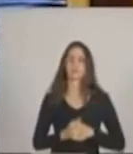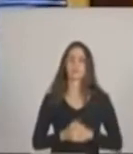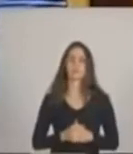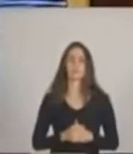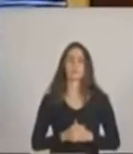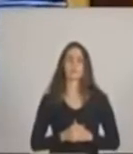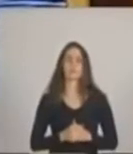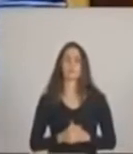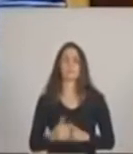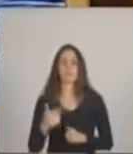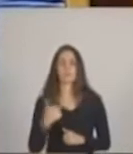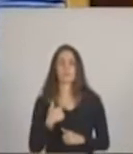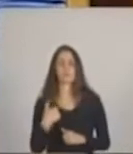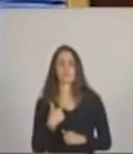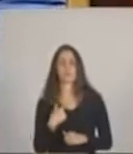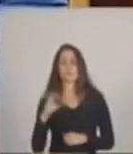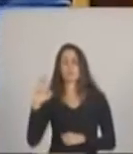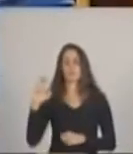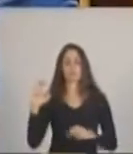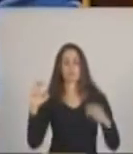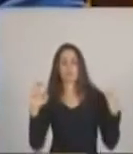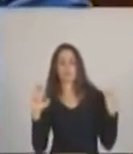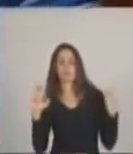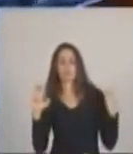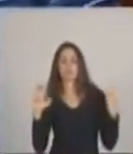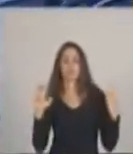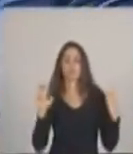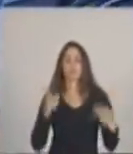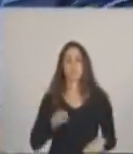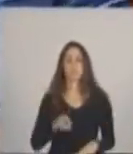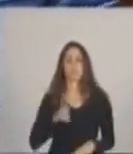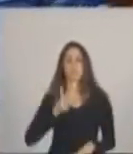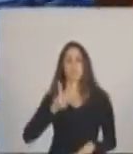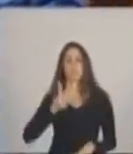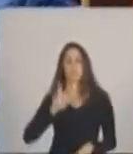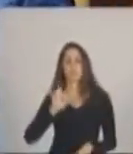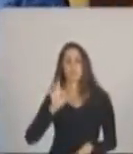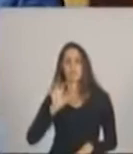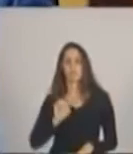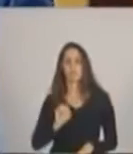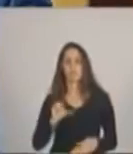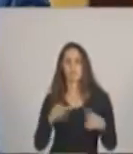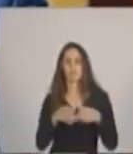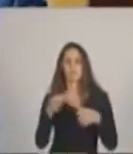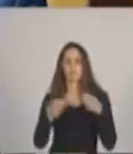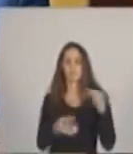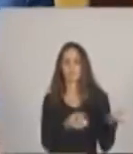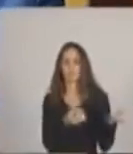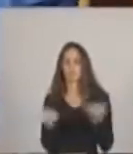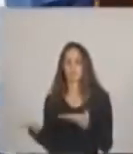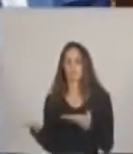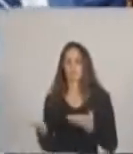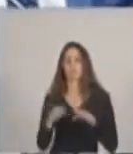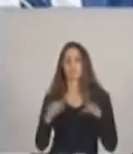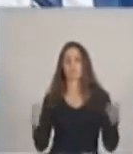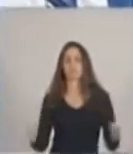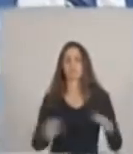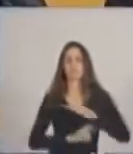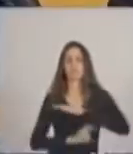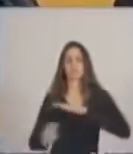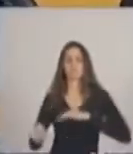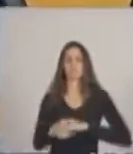Por 5-2, mantido o veto na Comissão de Justiça, senhor presidente. Devolvo a mesa.